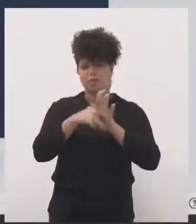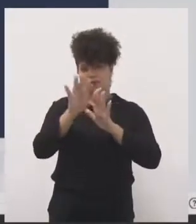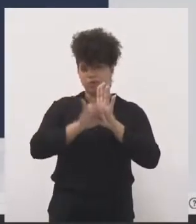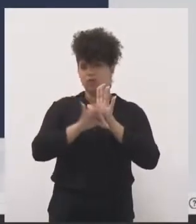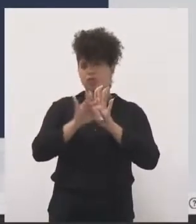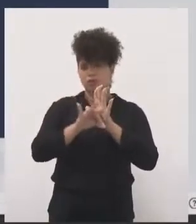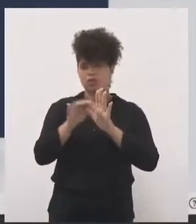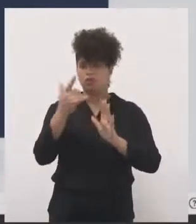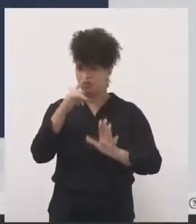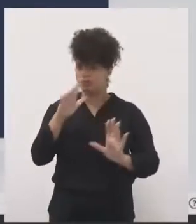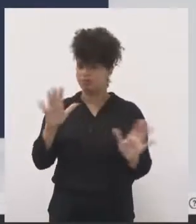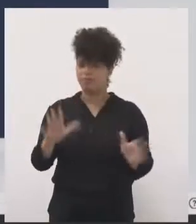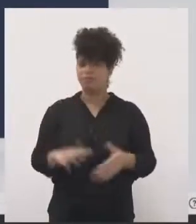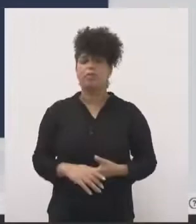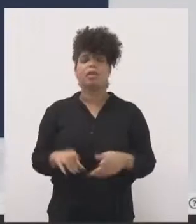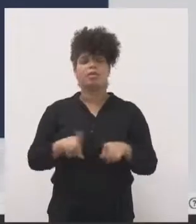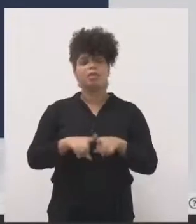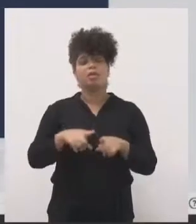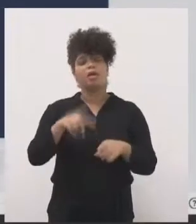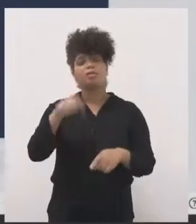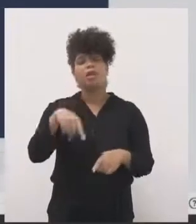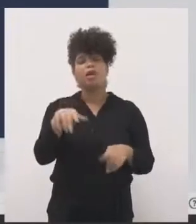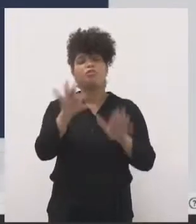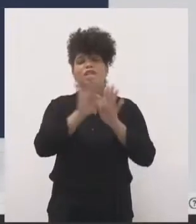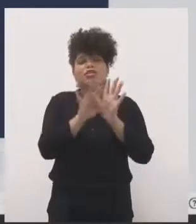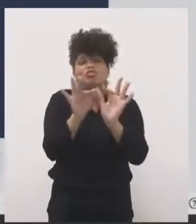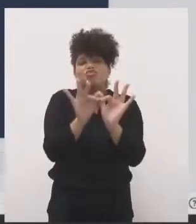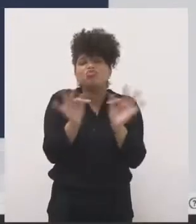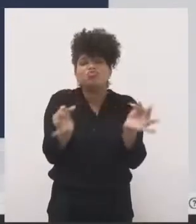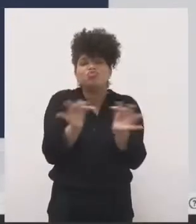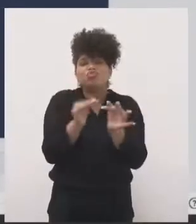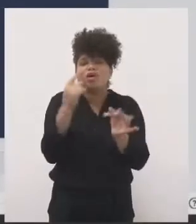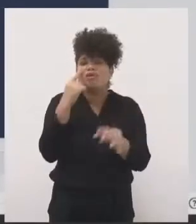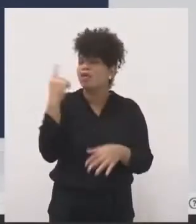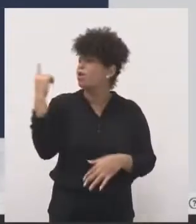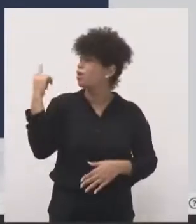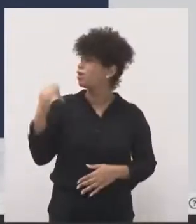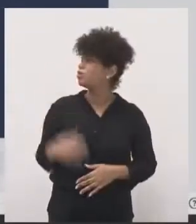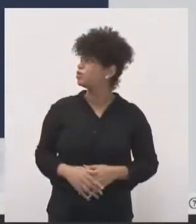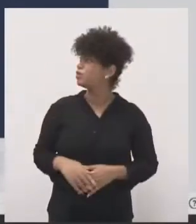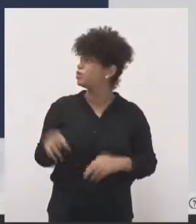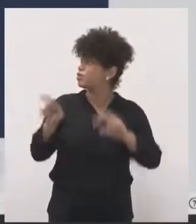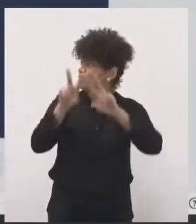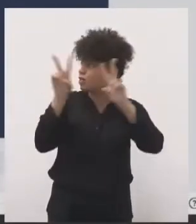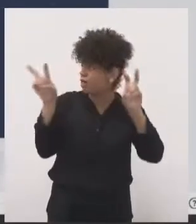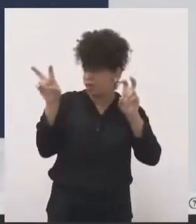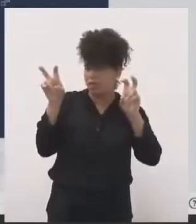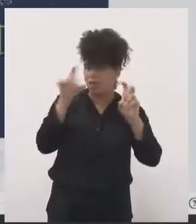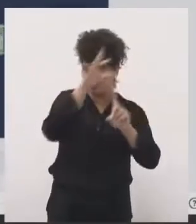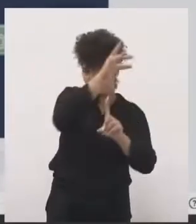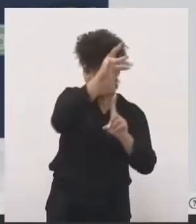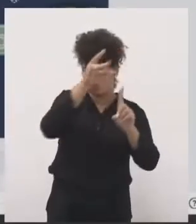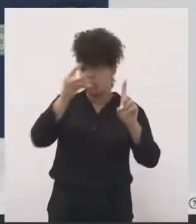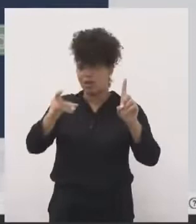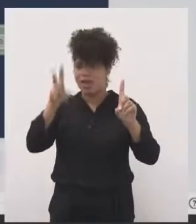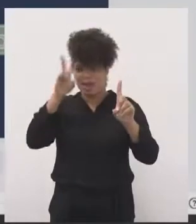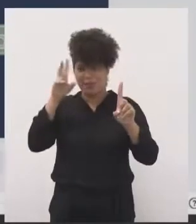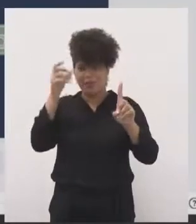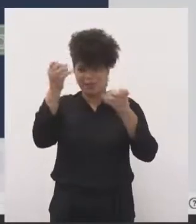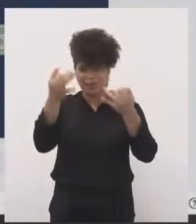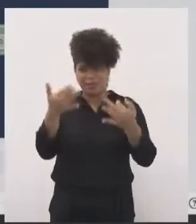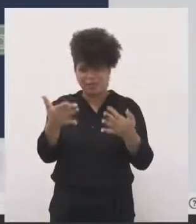tá? Eu posso também usar só um texto simples aqui em cima, ó, inserir um título. Olha aquela fonte que eu comentei com vocês